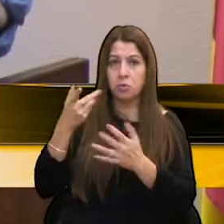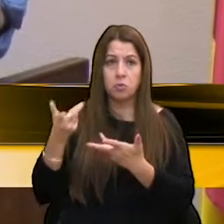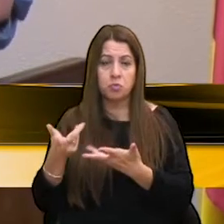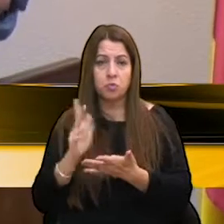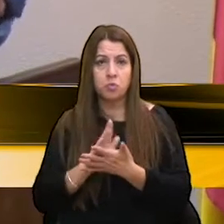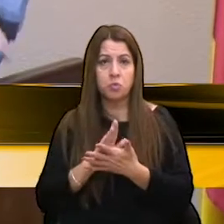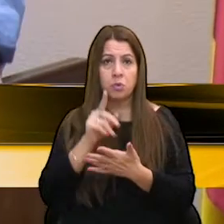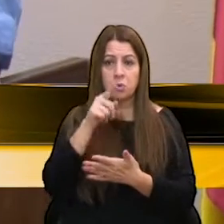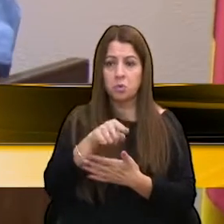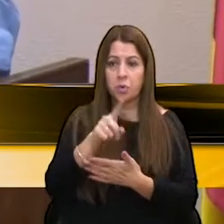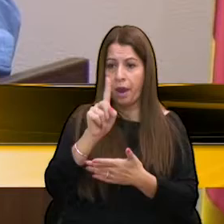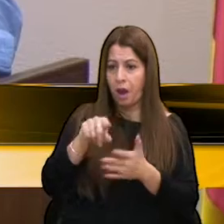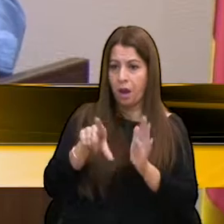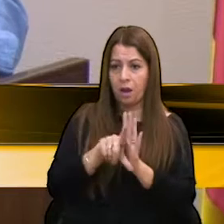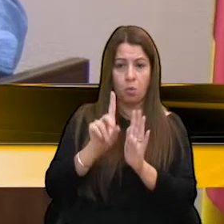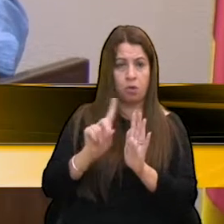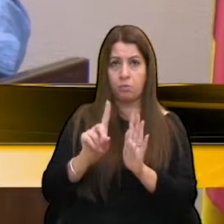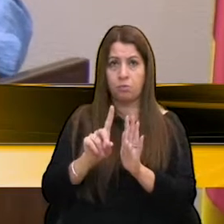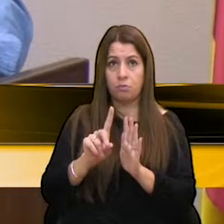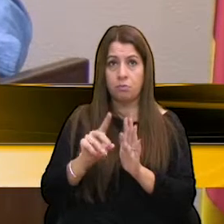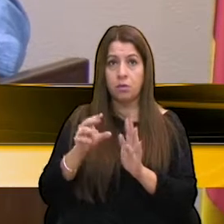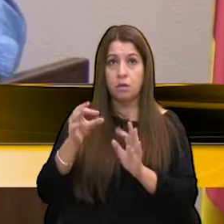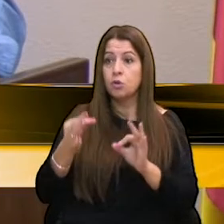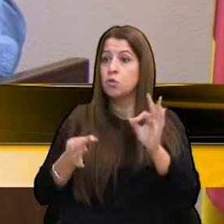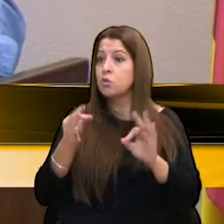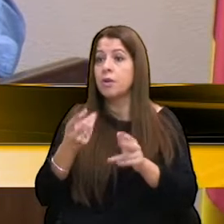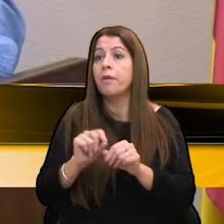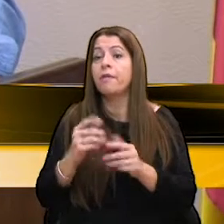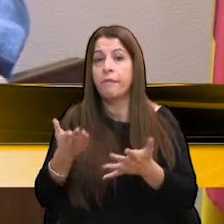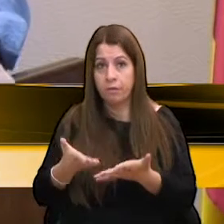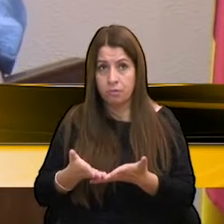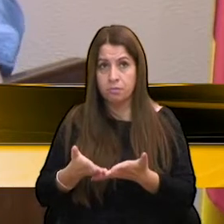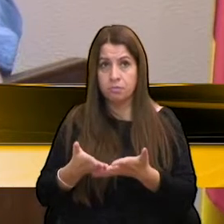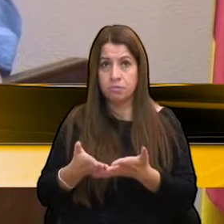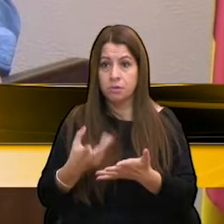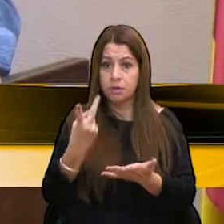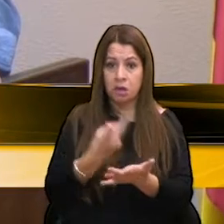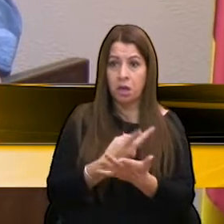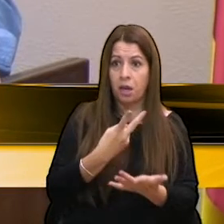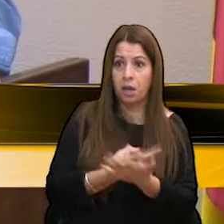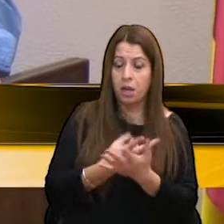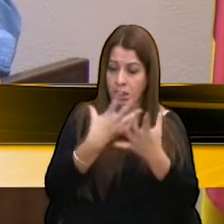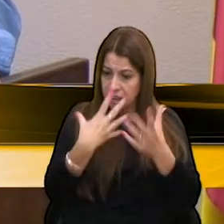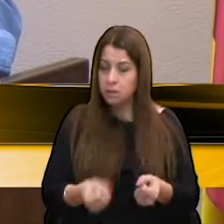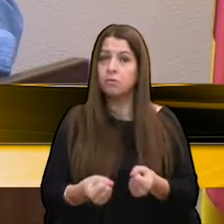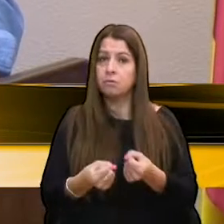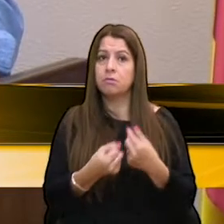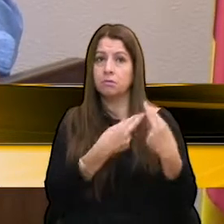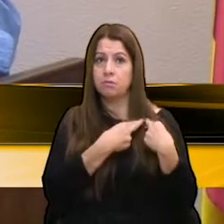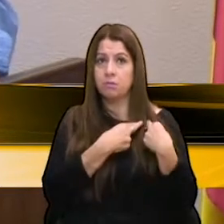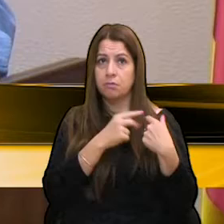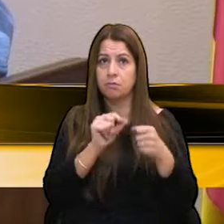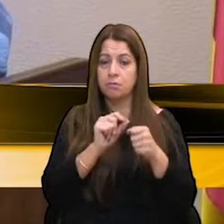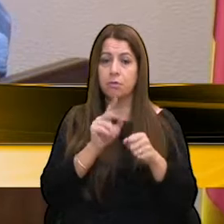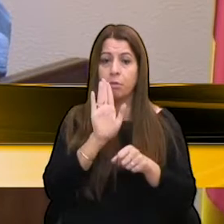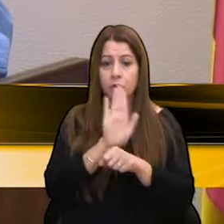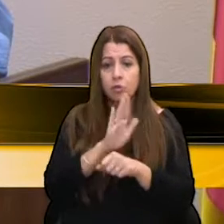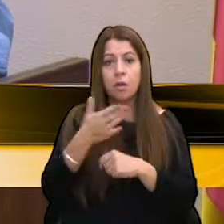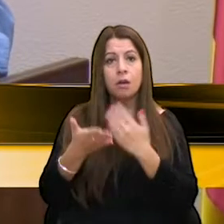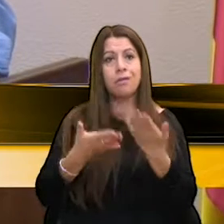se é a sua ilegalidade ou não, quero saber por que a justiça também não faz quem está errado, né, assumir a sua parte e fazer com que atenda a nossa